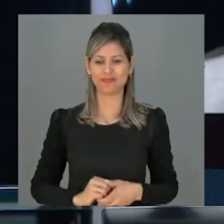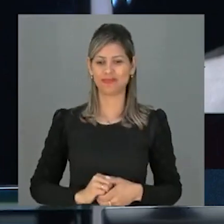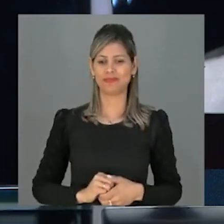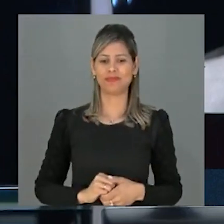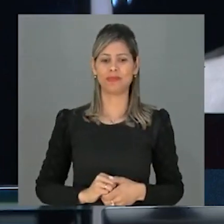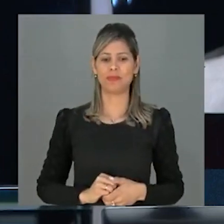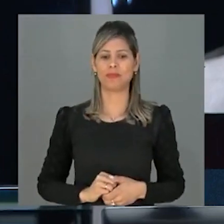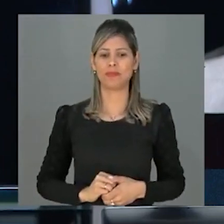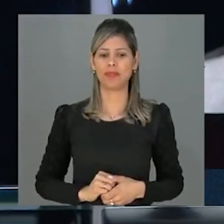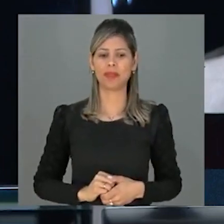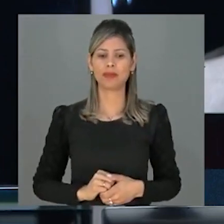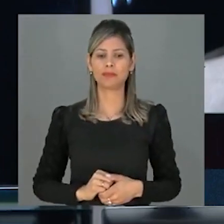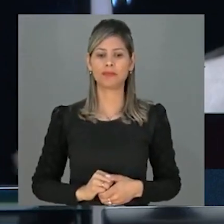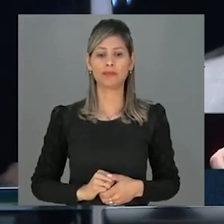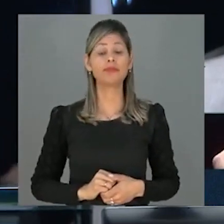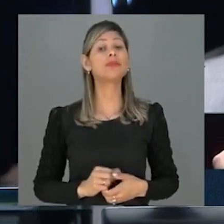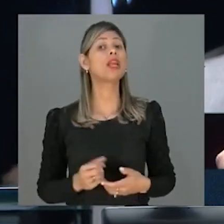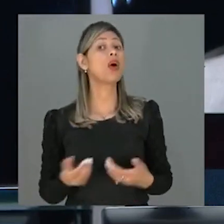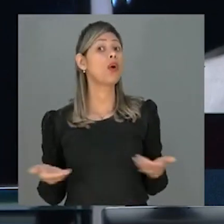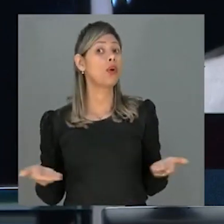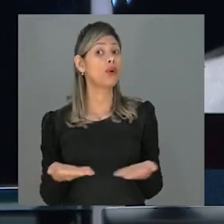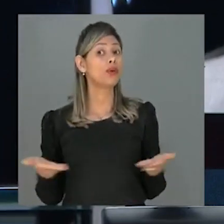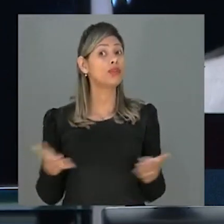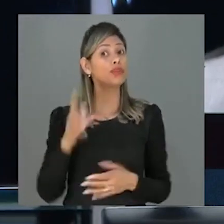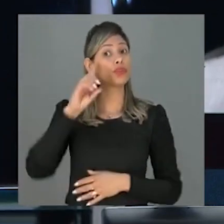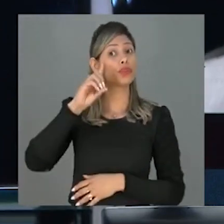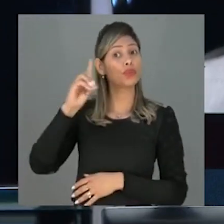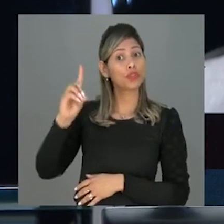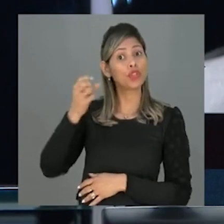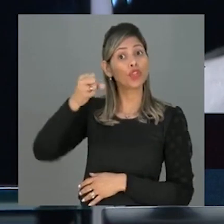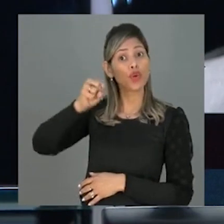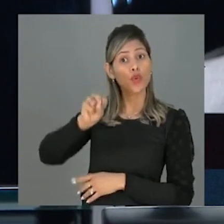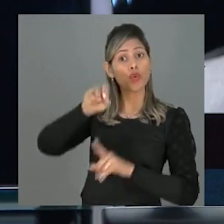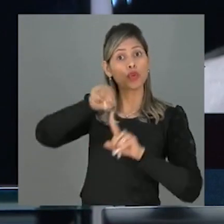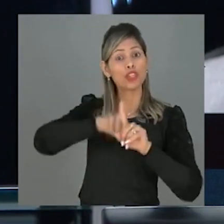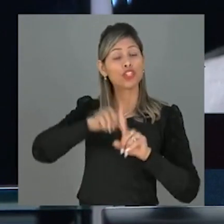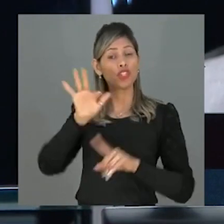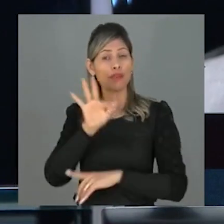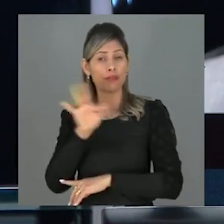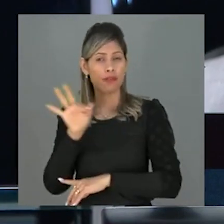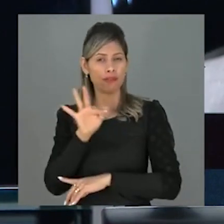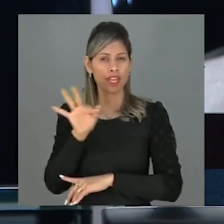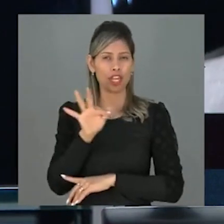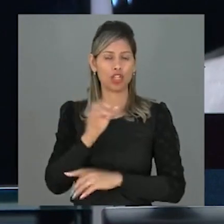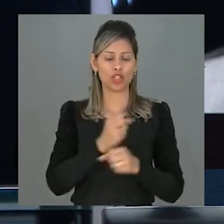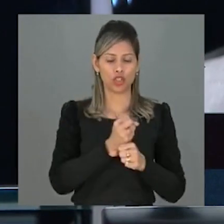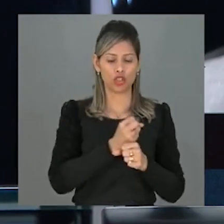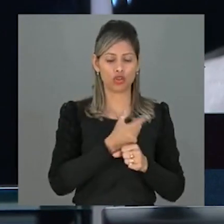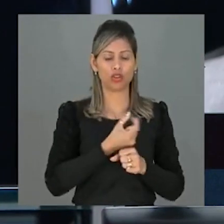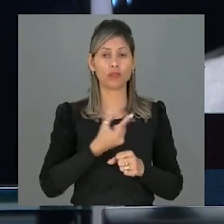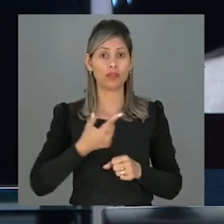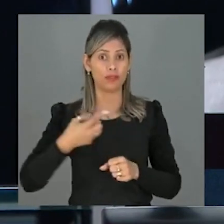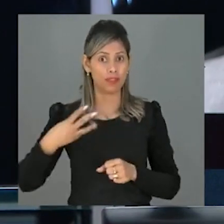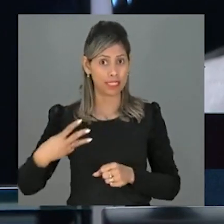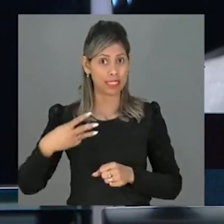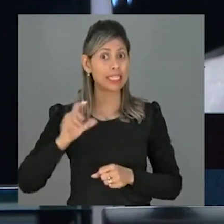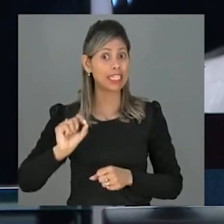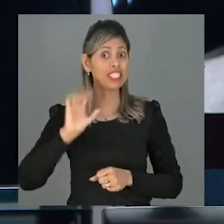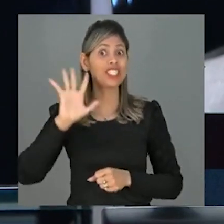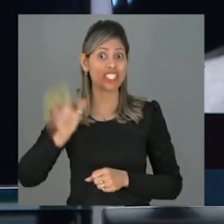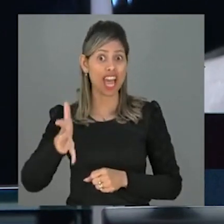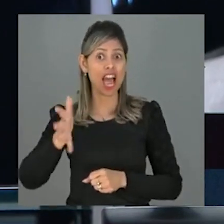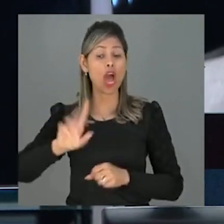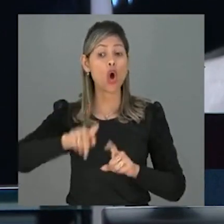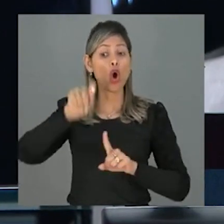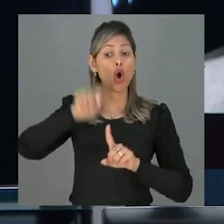Hoje, dia 8 de fevereiro de 2023, completa um mês